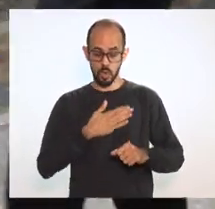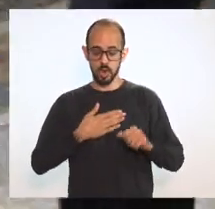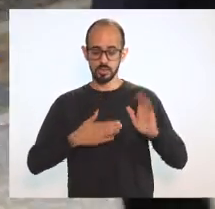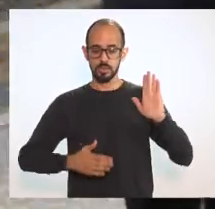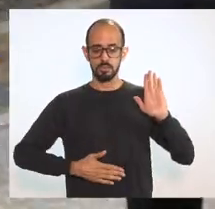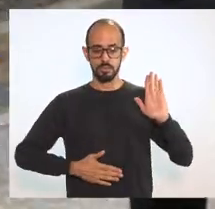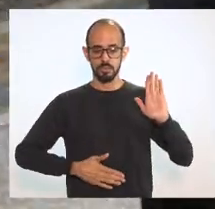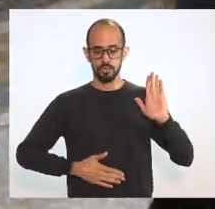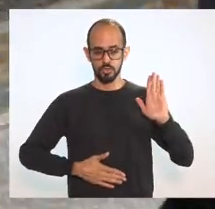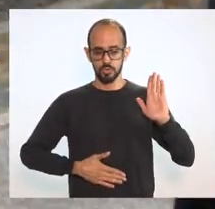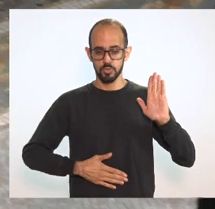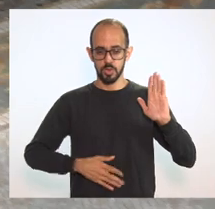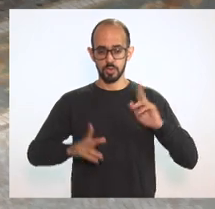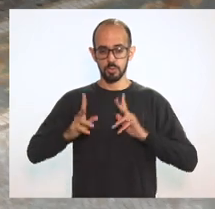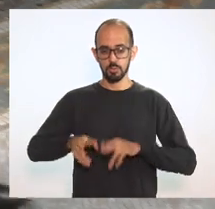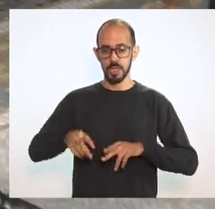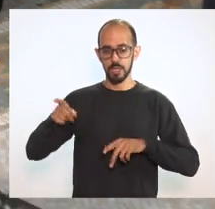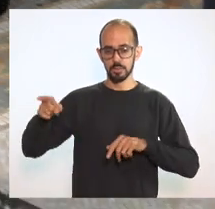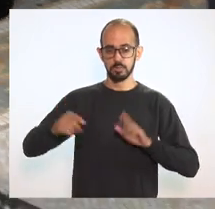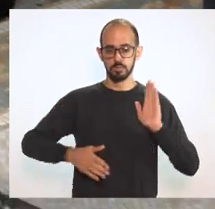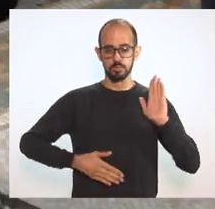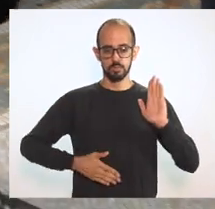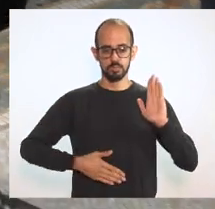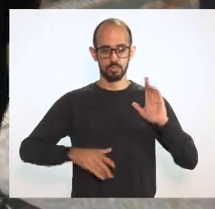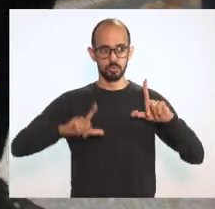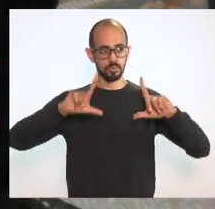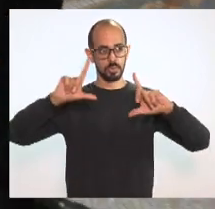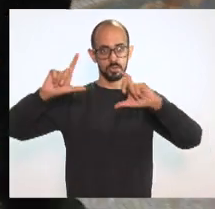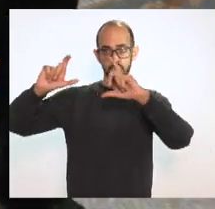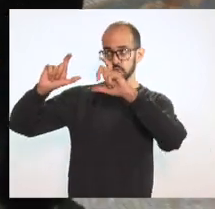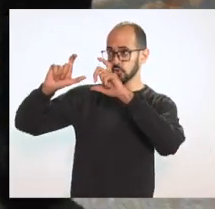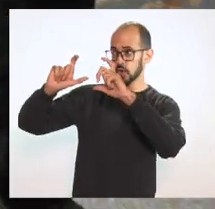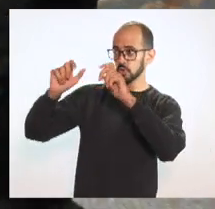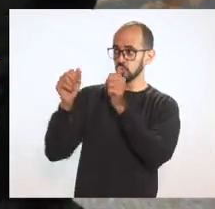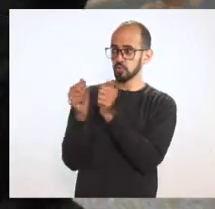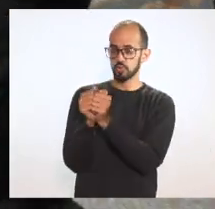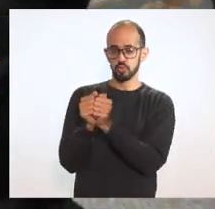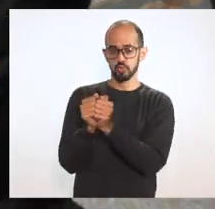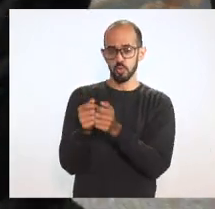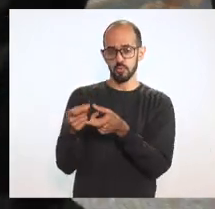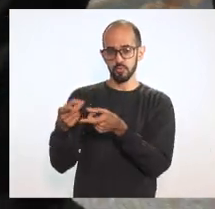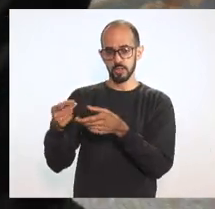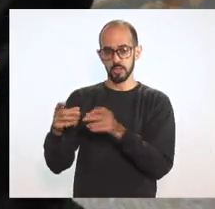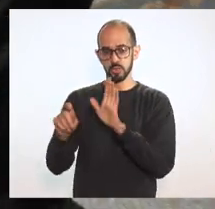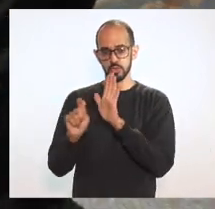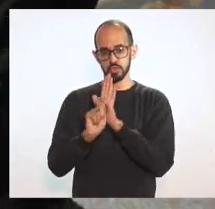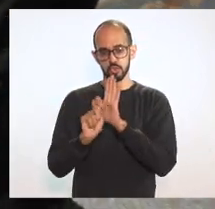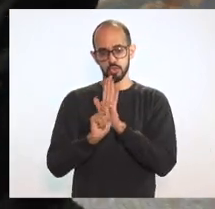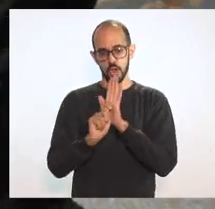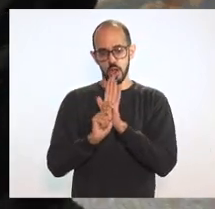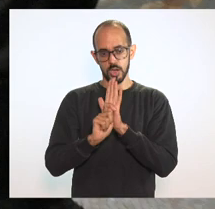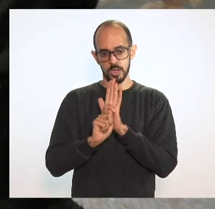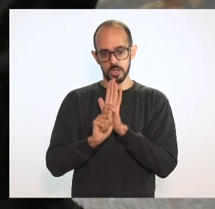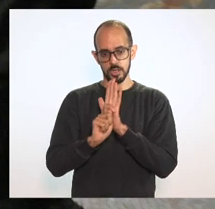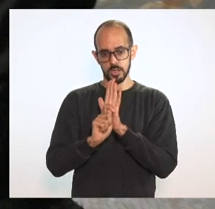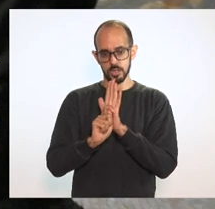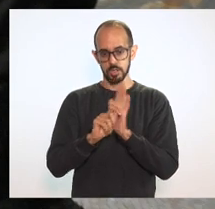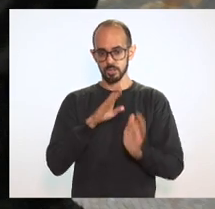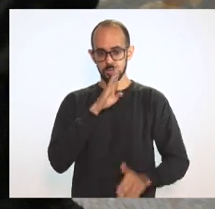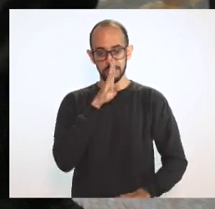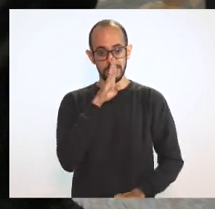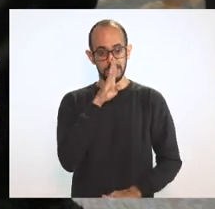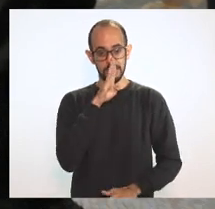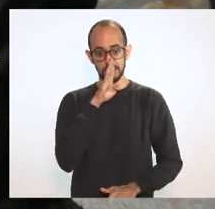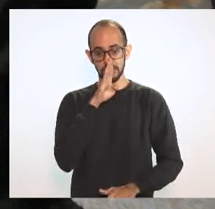que se deixou fotografar ao lado dos piores traficantes desse estado. O silêncio que vem desse